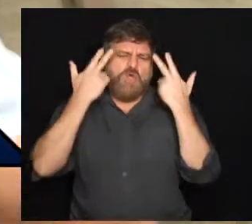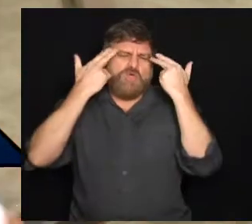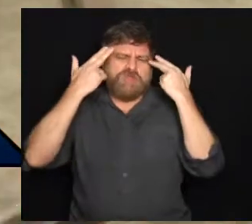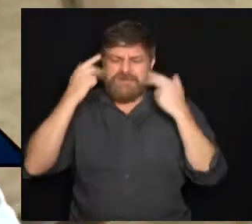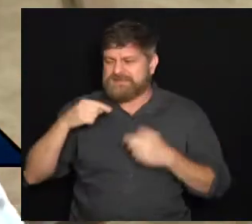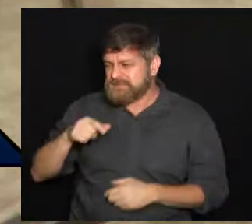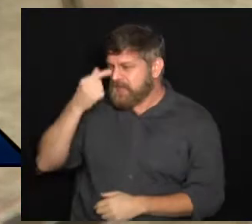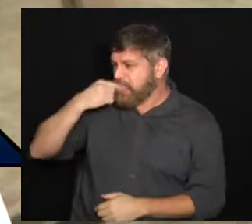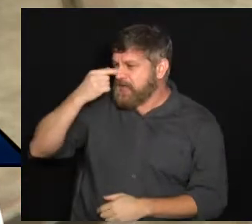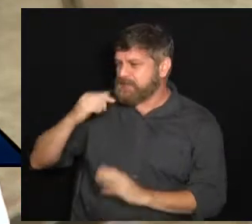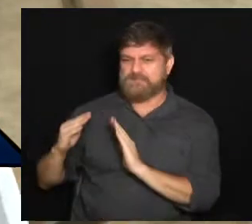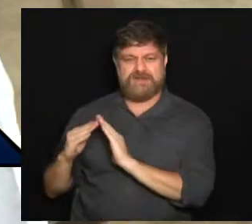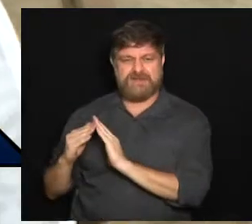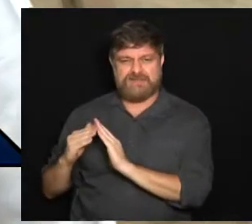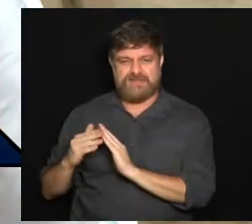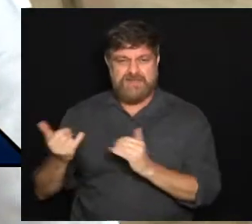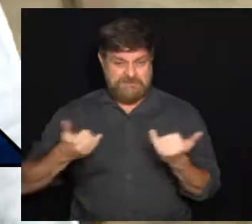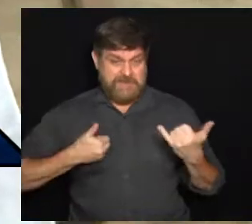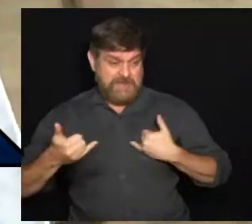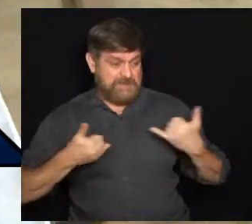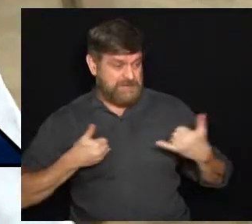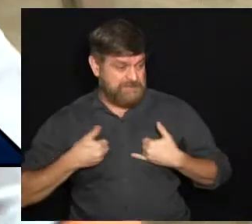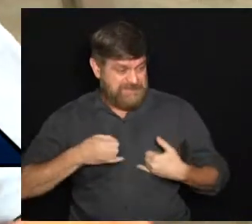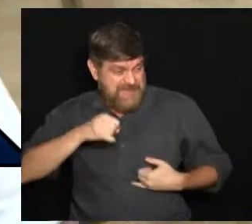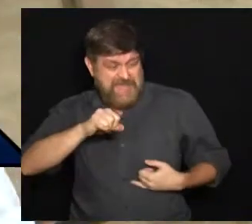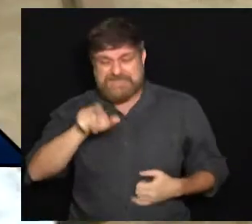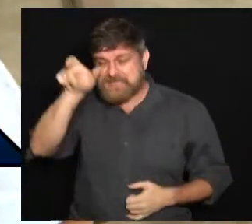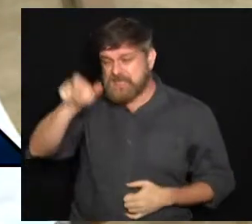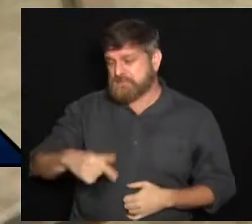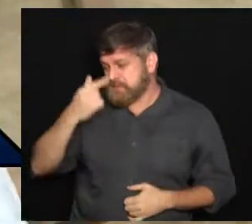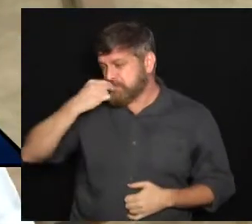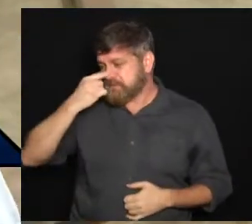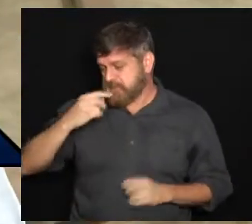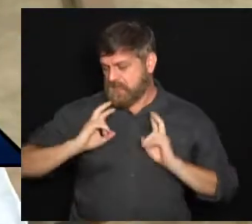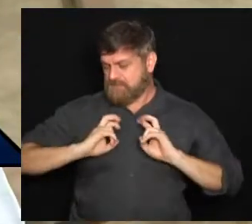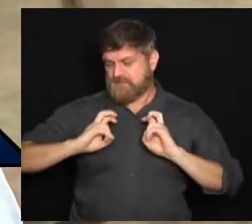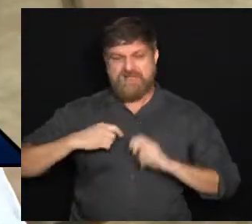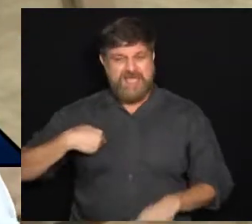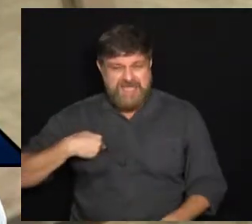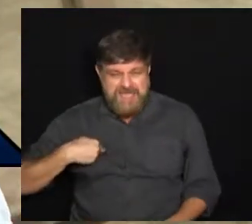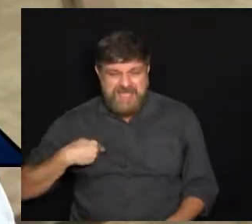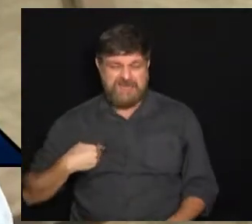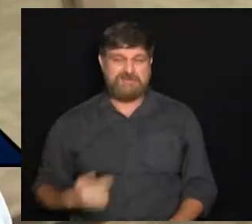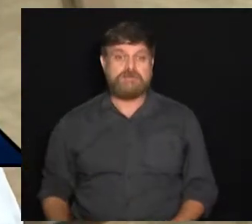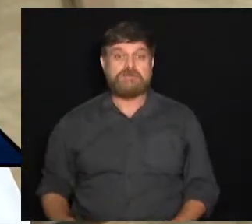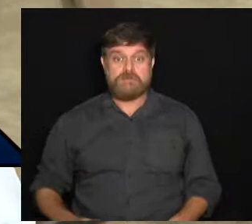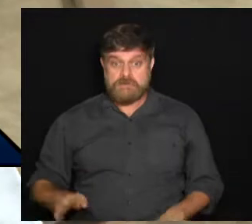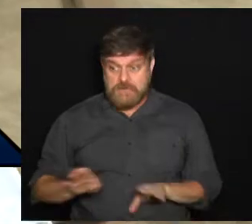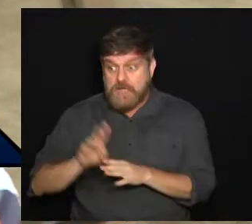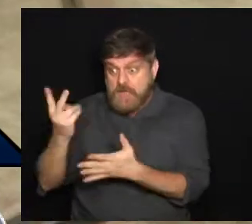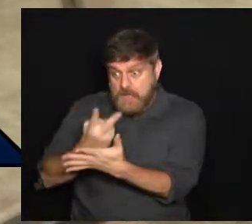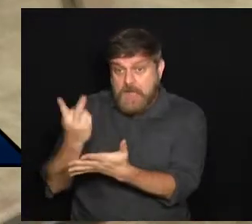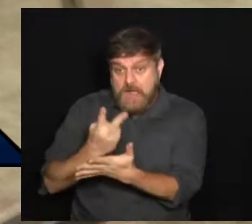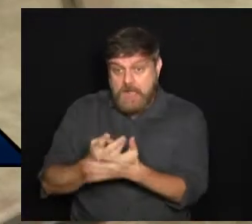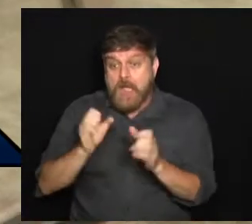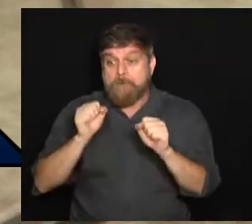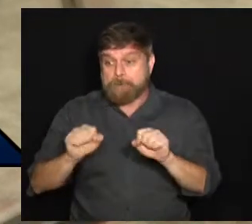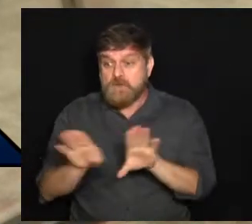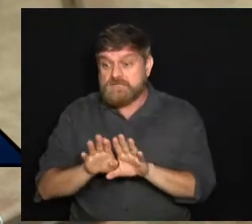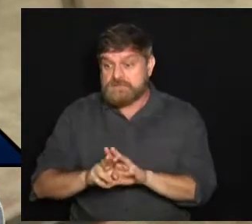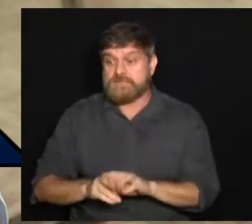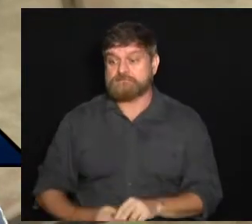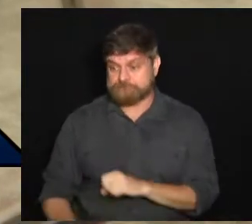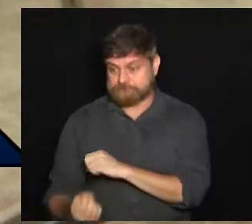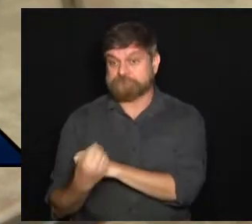gripado, fique em casa. Eu ouvi isso de muita gente, né? Não, se eu não tenho sintoma, por que eu vou ficar quieto? Não, você está equivocado. Você já pode ter o vírus,